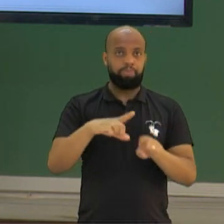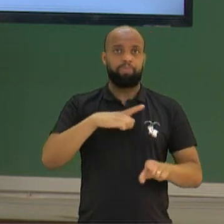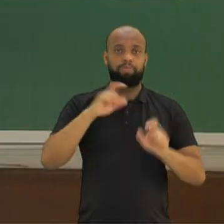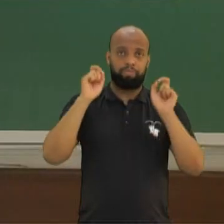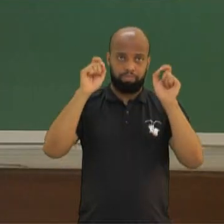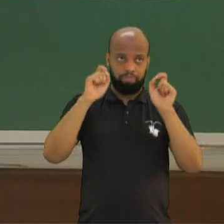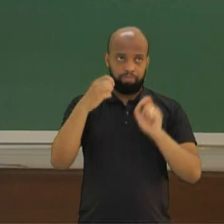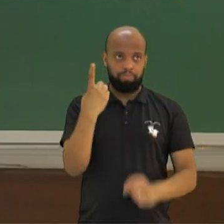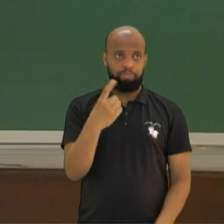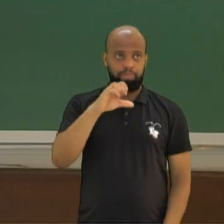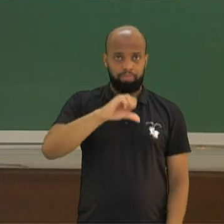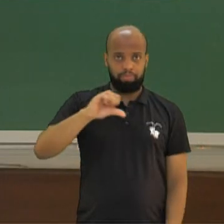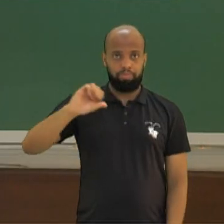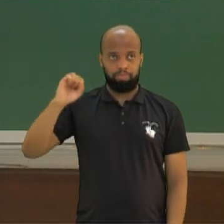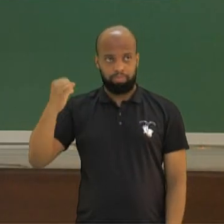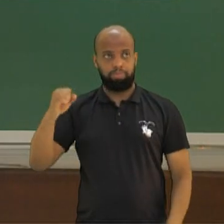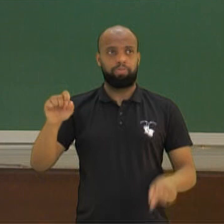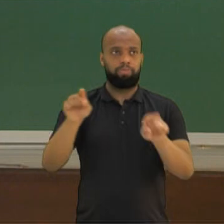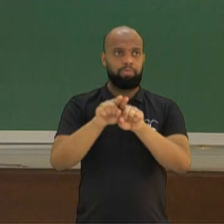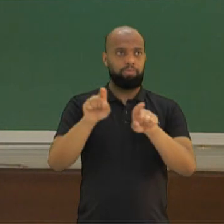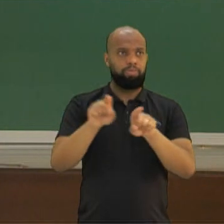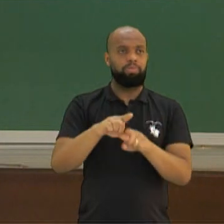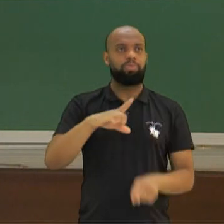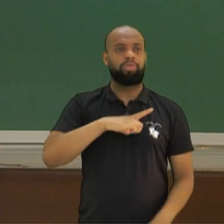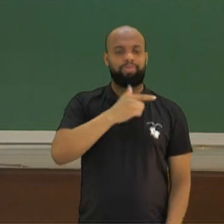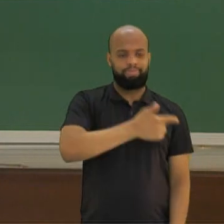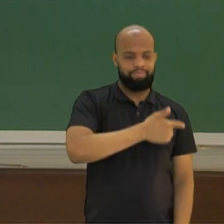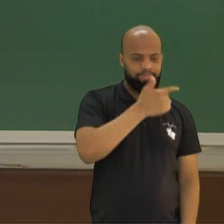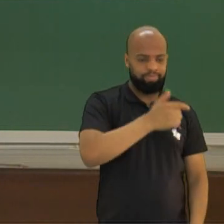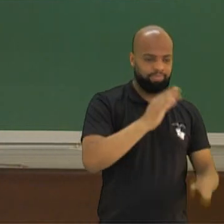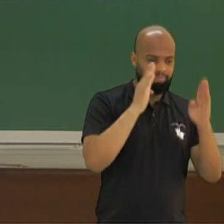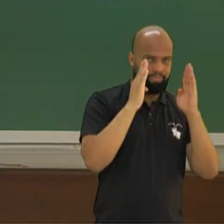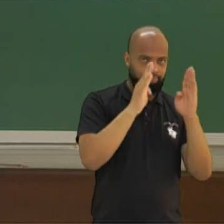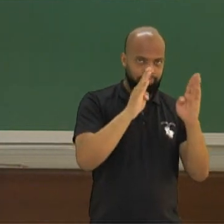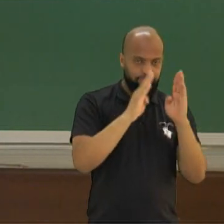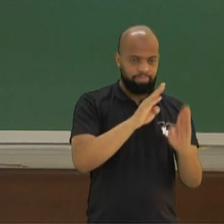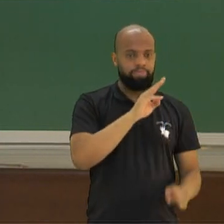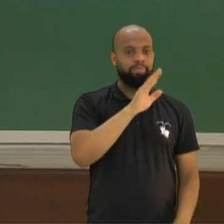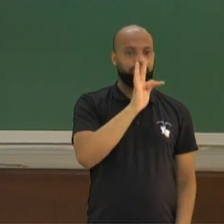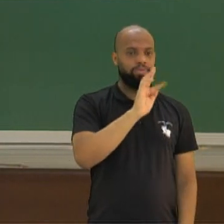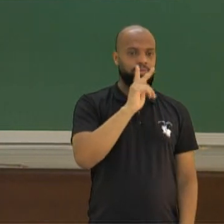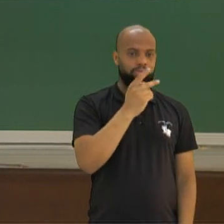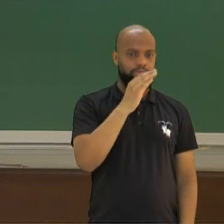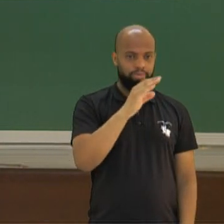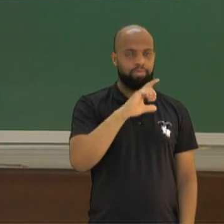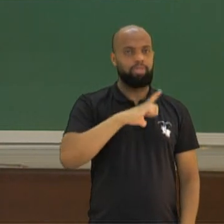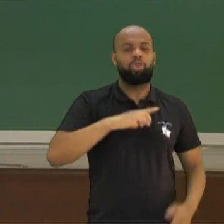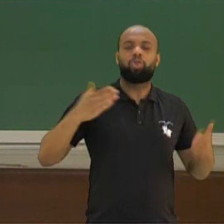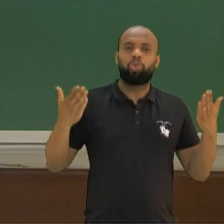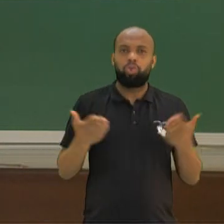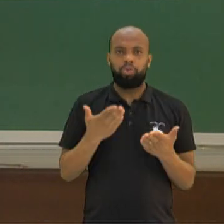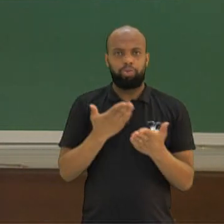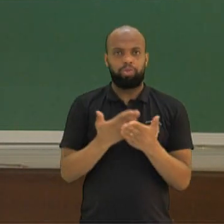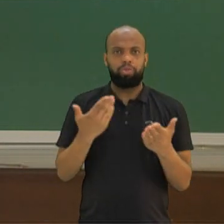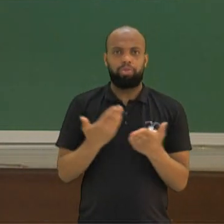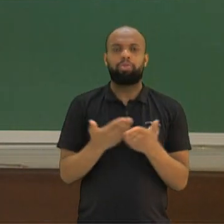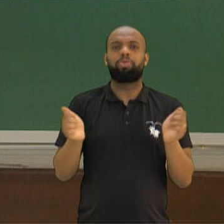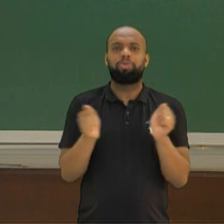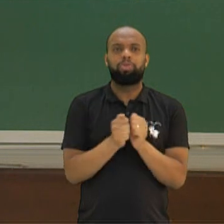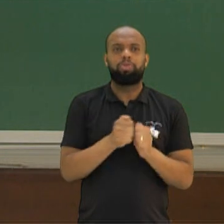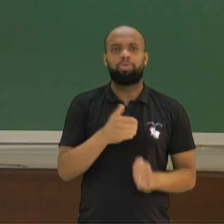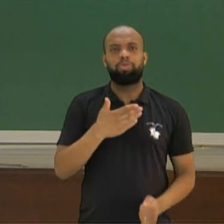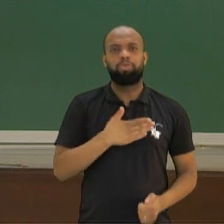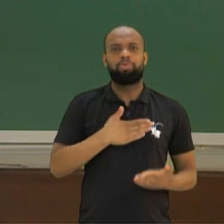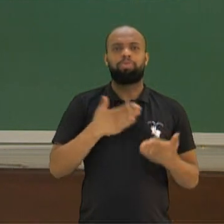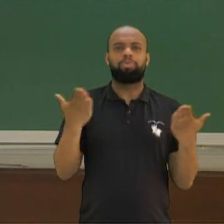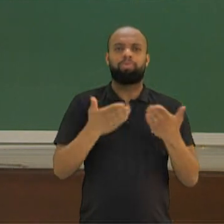eleitoral de 1998 e o segundo mandato do Fernando Henrique Cardoso, tudo isso nessa aula de hoje. Vem comigo, vamos